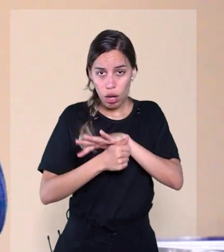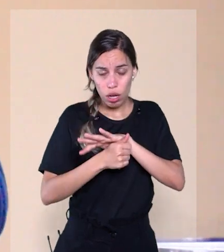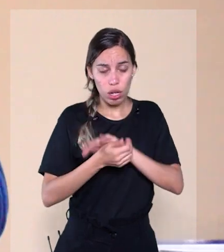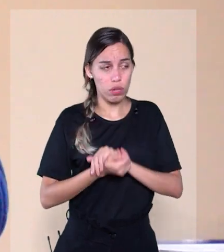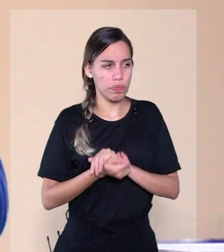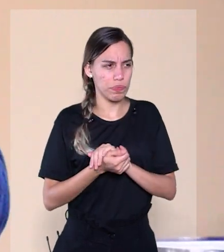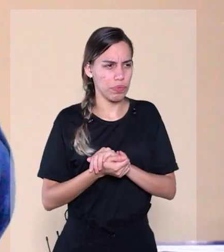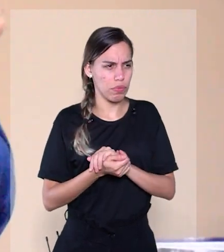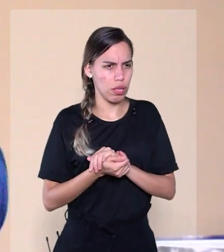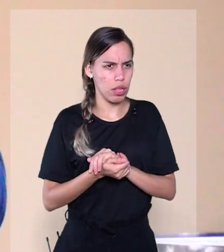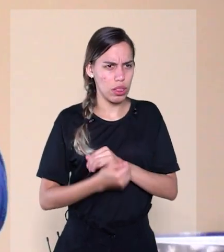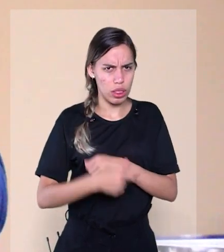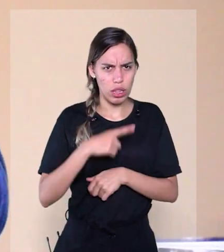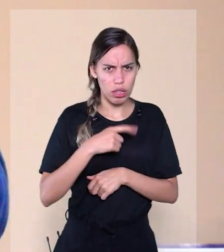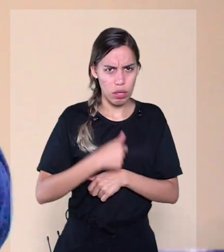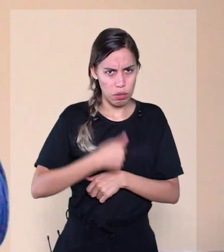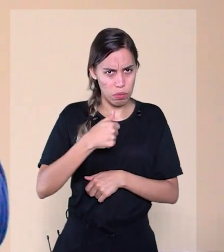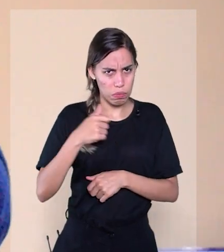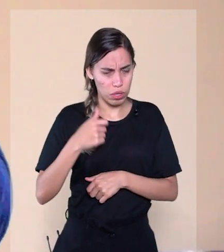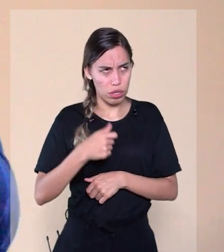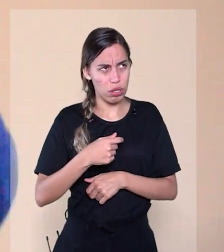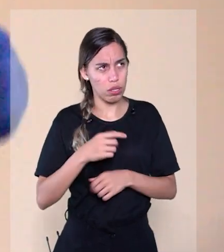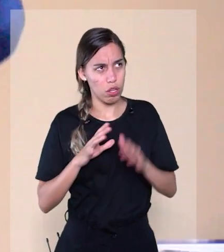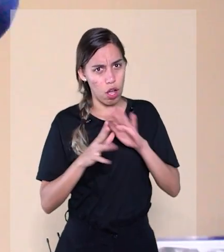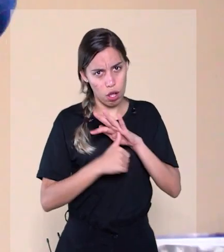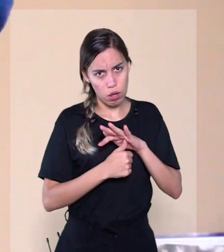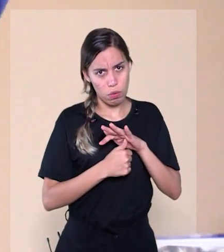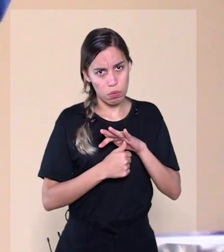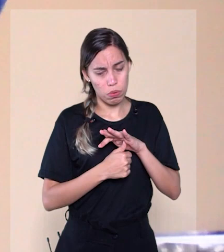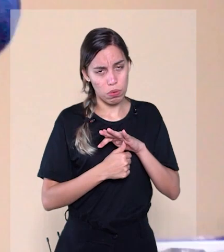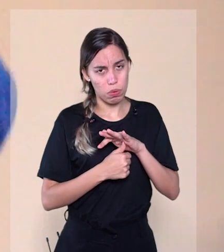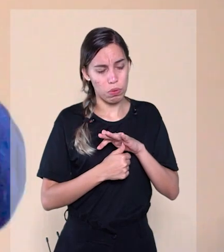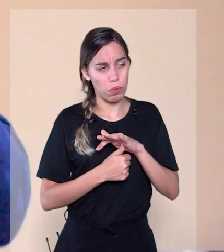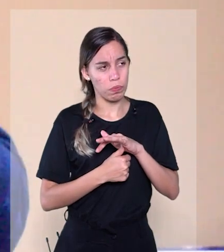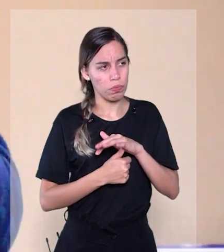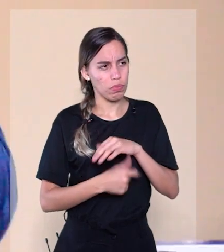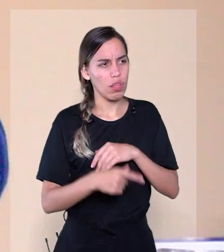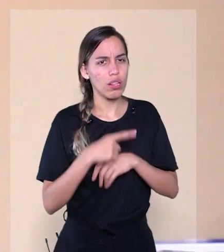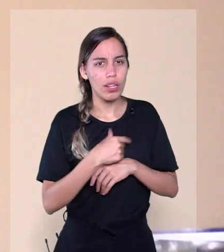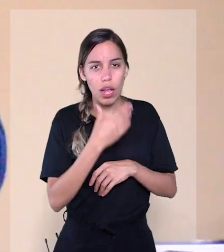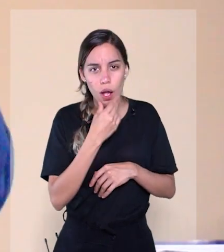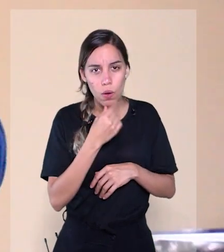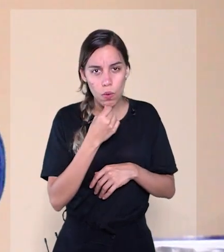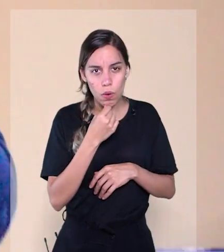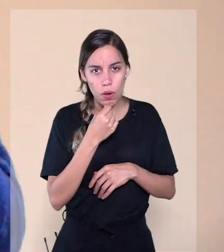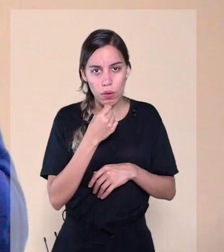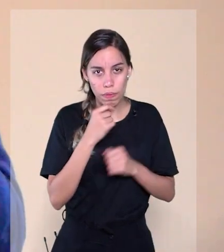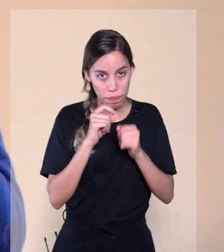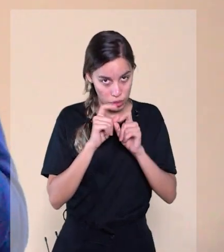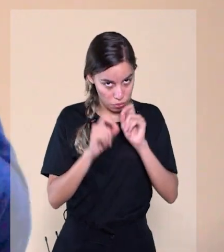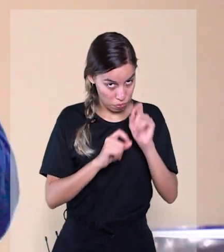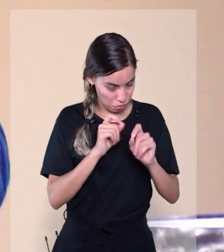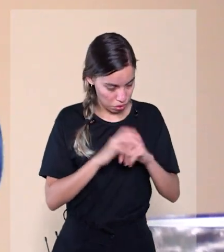roubaram foi assim, arrancaram os óculos e o Léo Santana, assim, por amizade, me deu uma réplica dos óculos